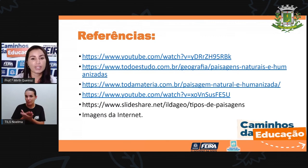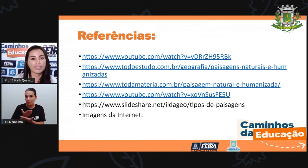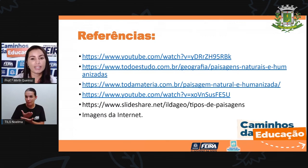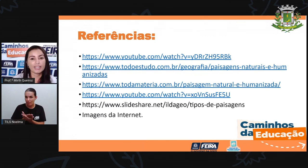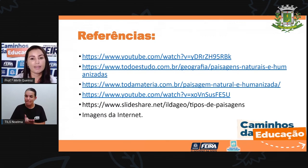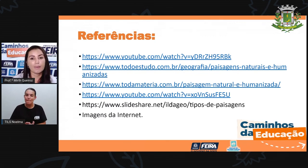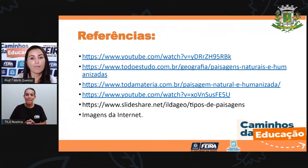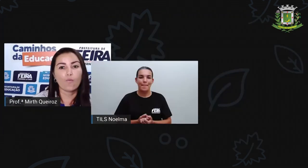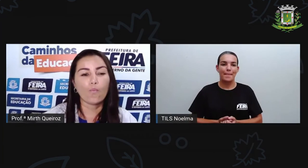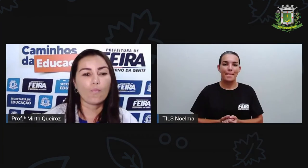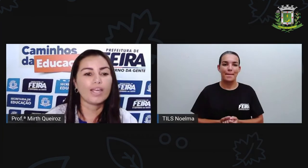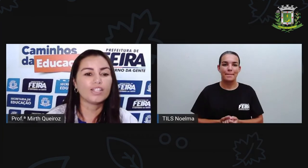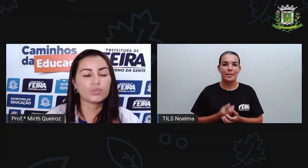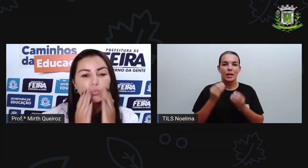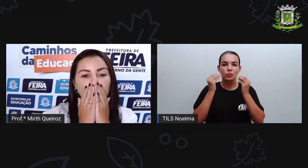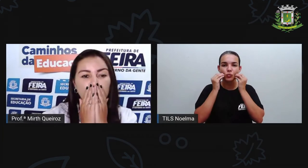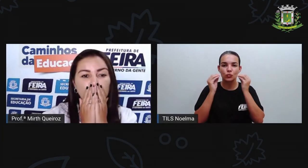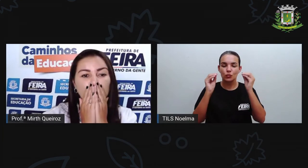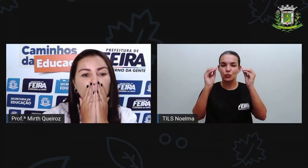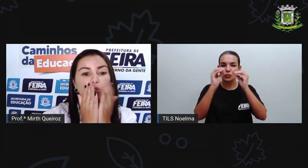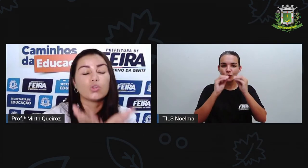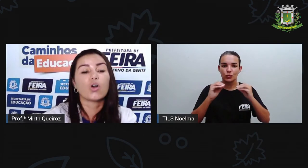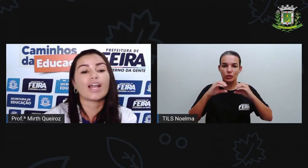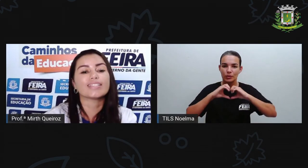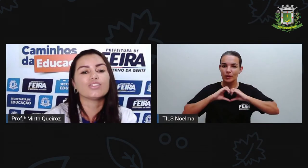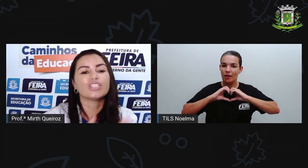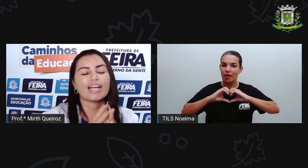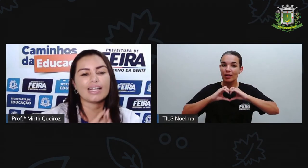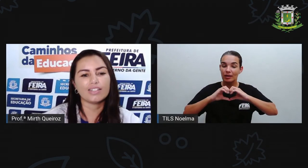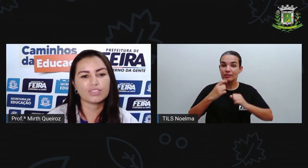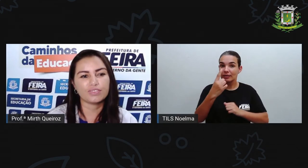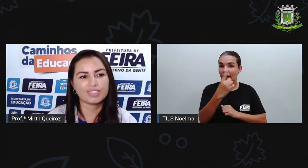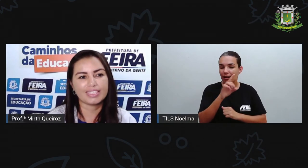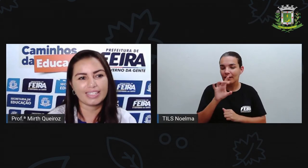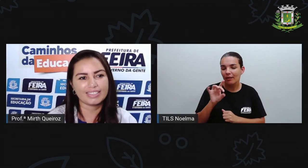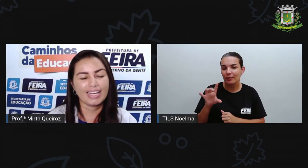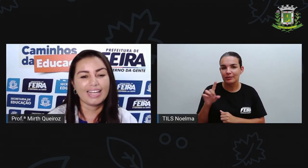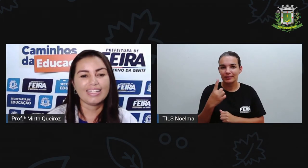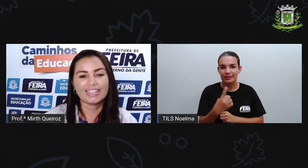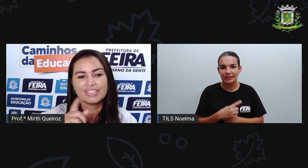por aqui. Um beijo no coração de cada um de